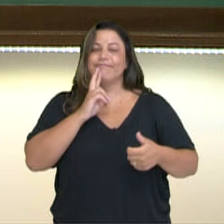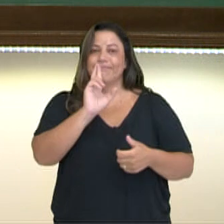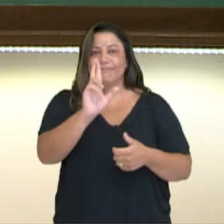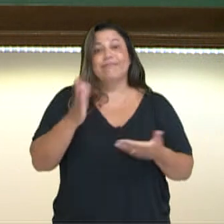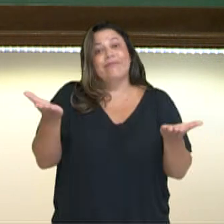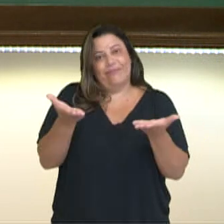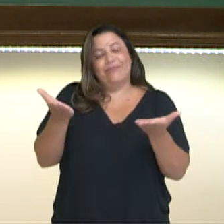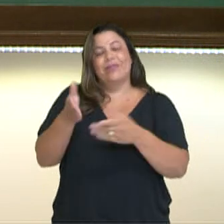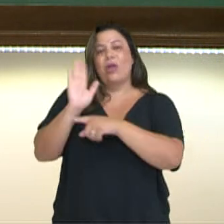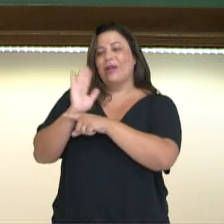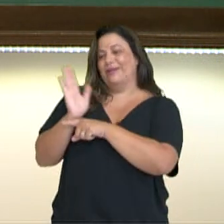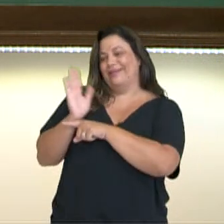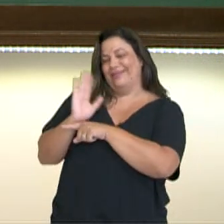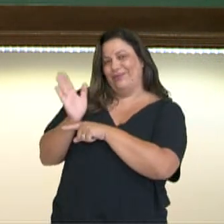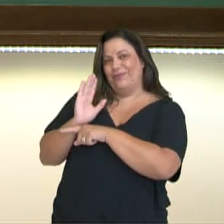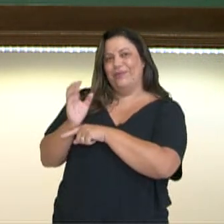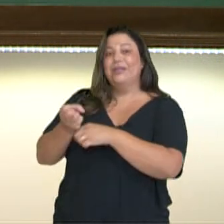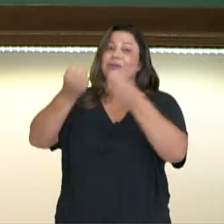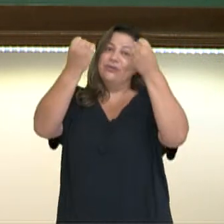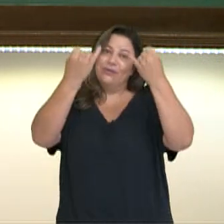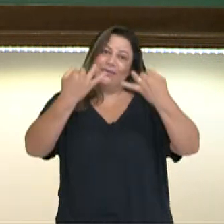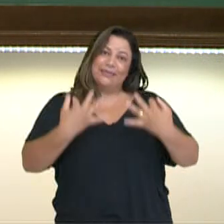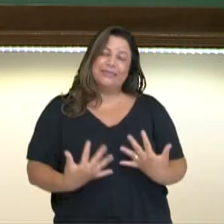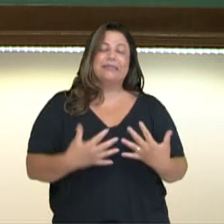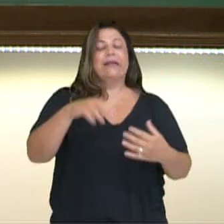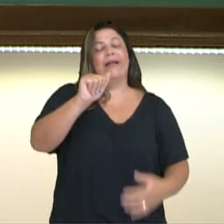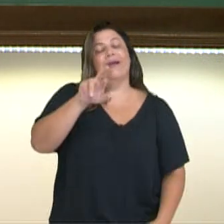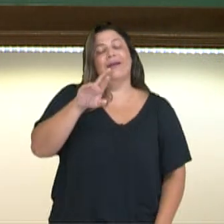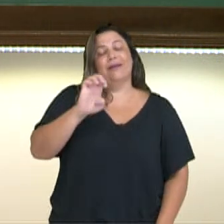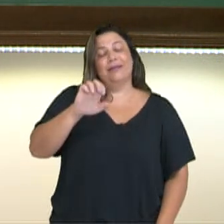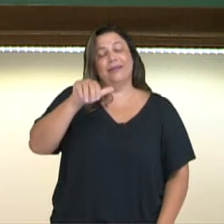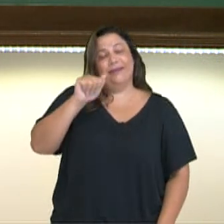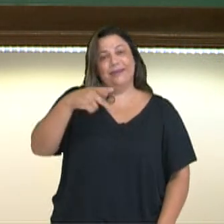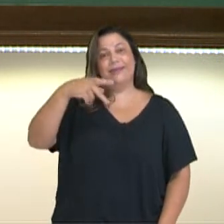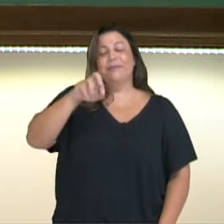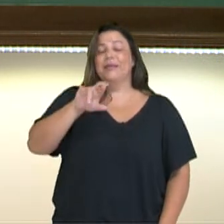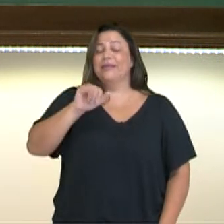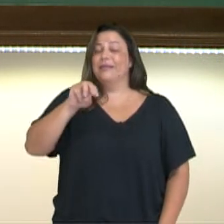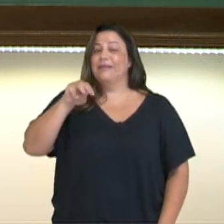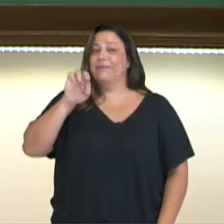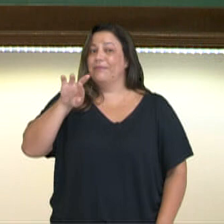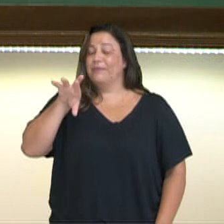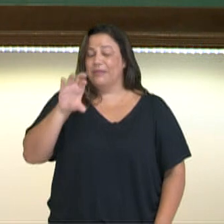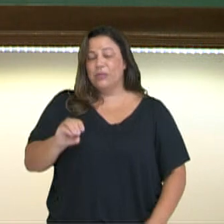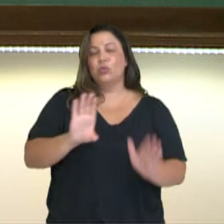vídeo, nós falamos então sobre área e perímetro e